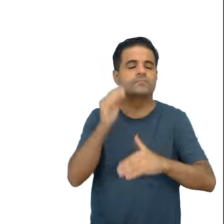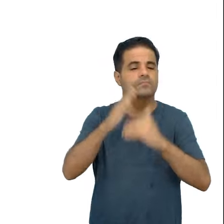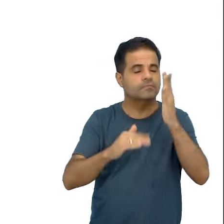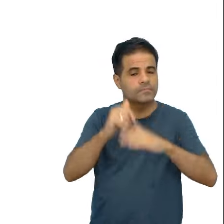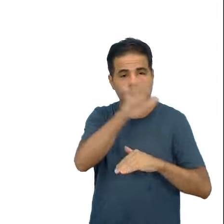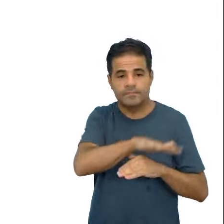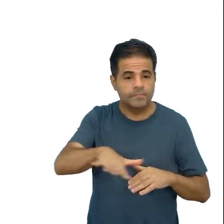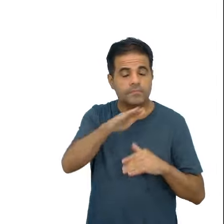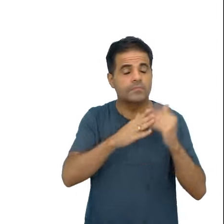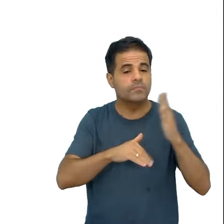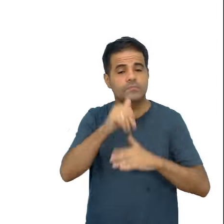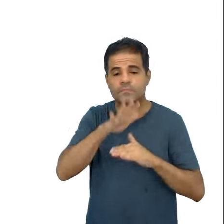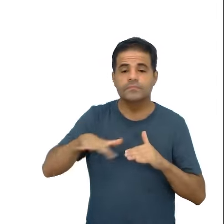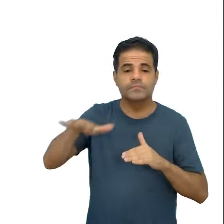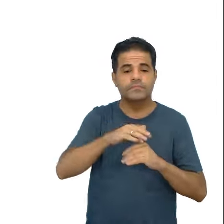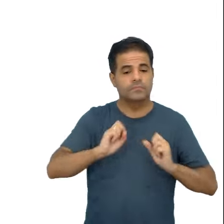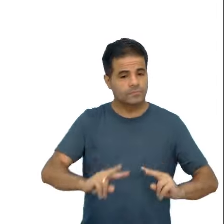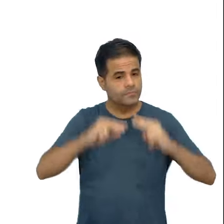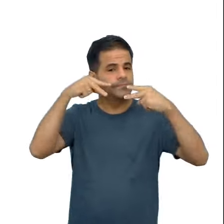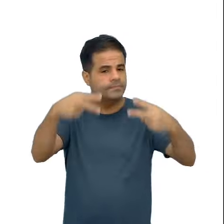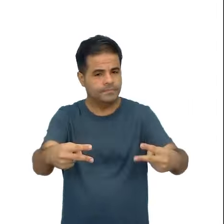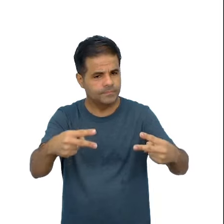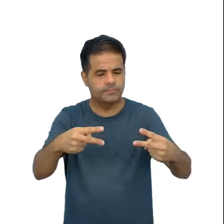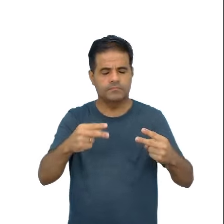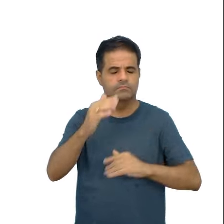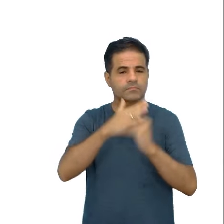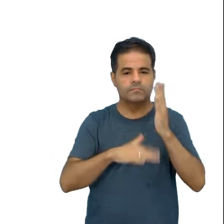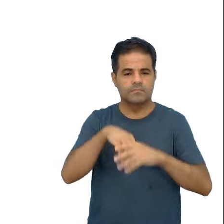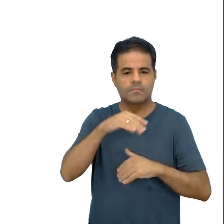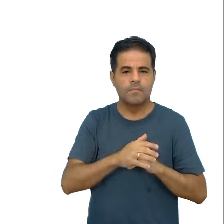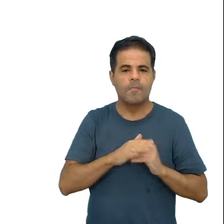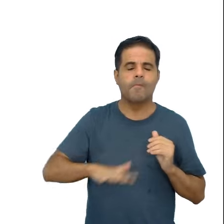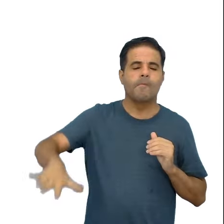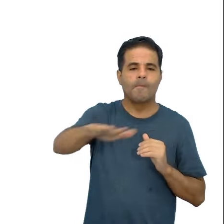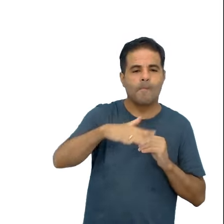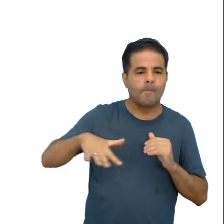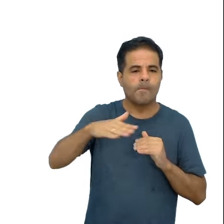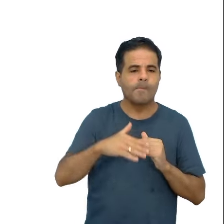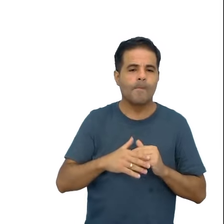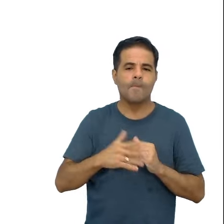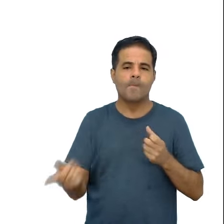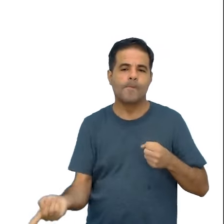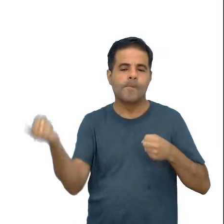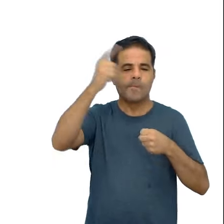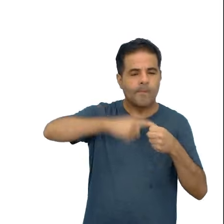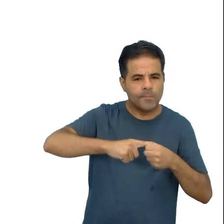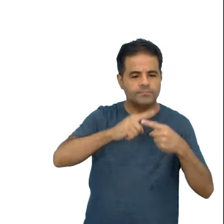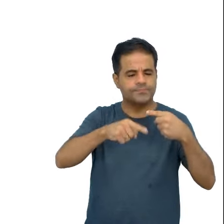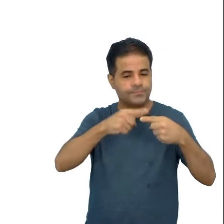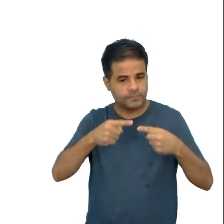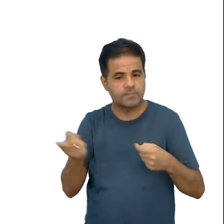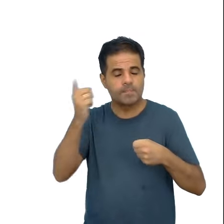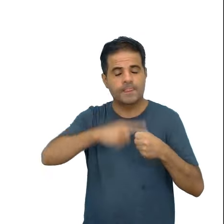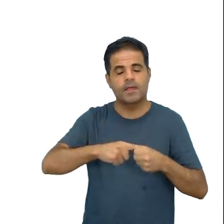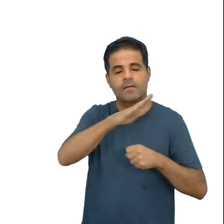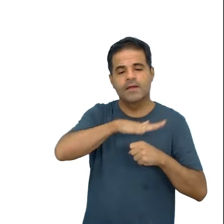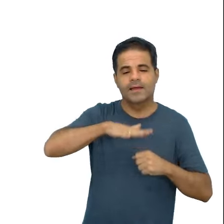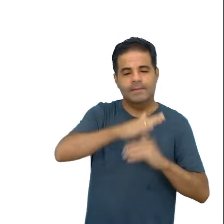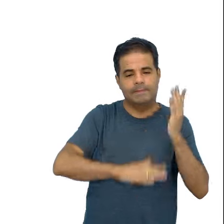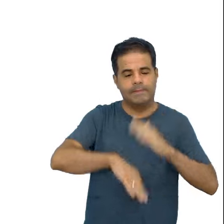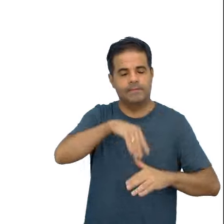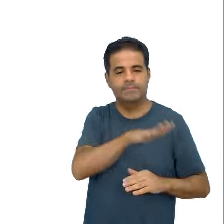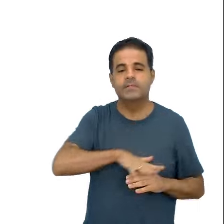pelo PPT, que também tem o link para vocês. Bom, retomando mais uma coisa, né? Em